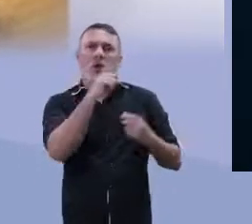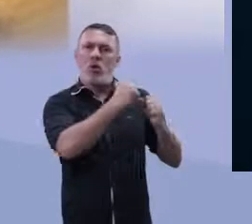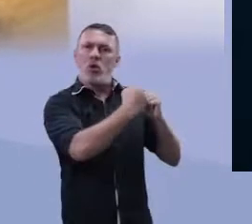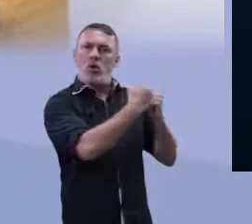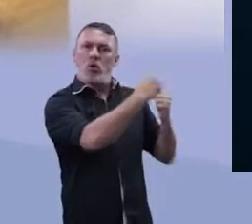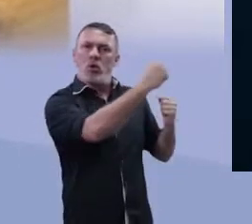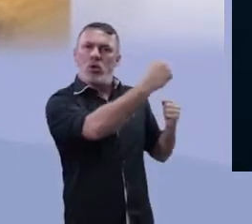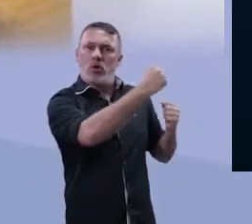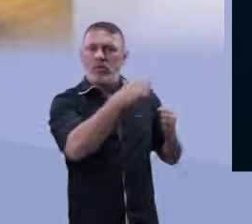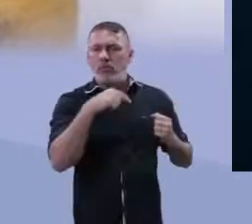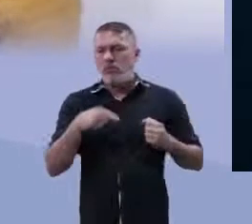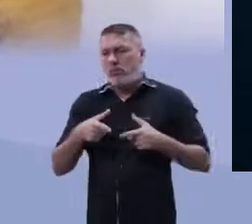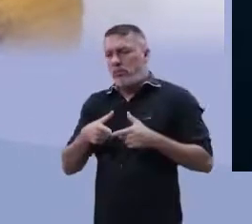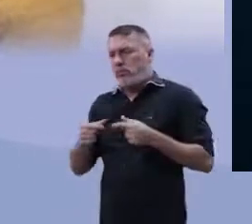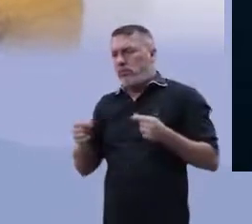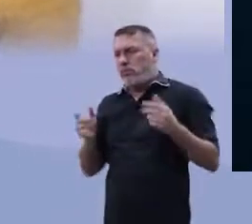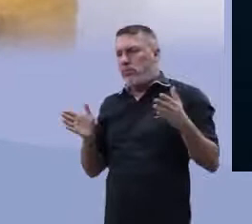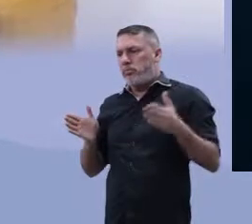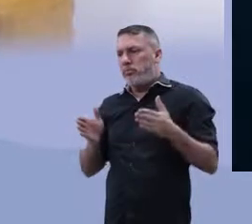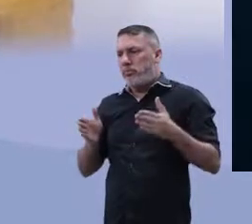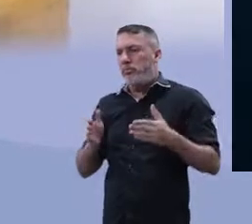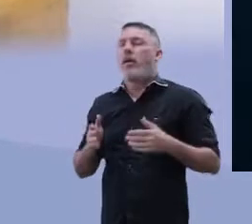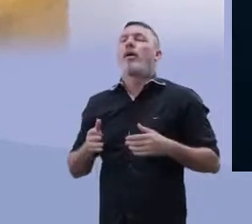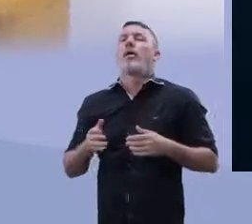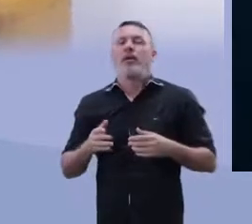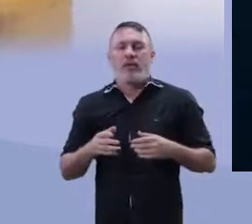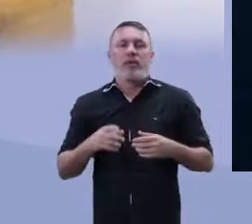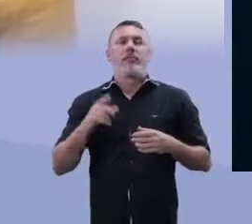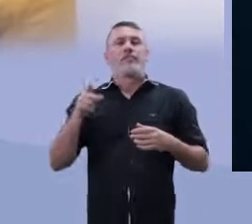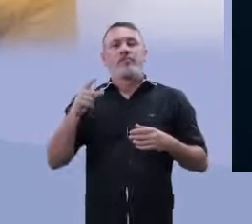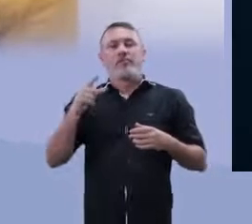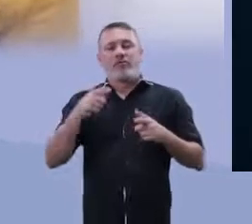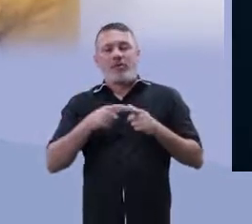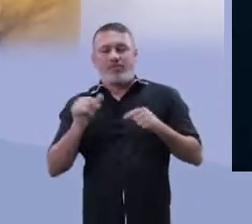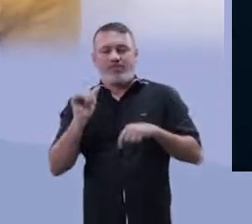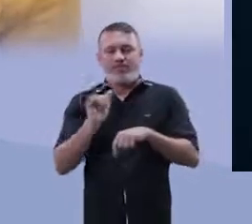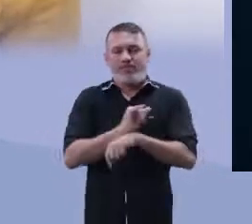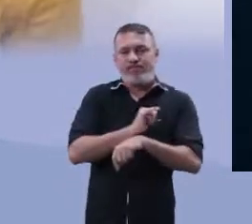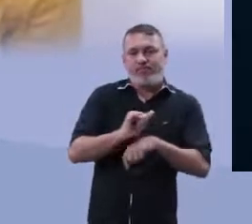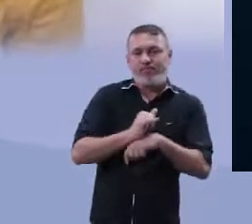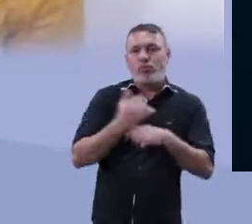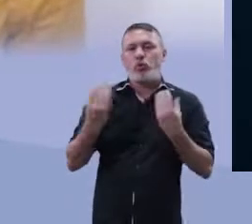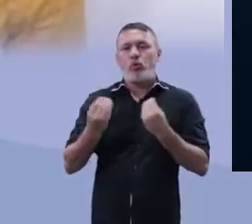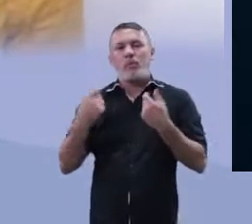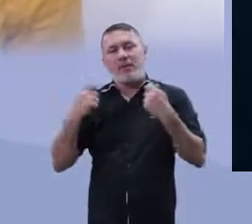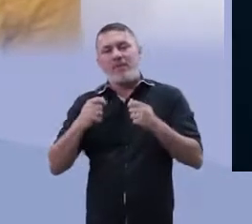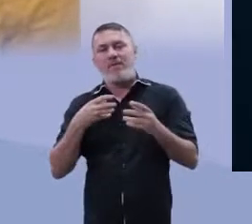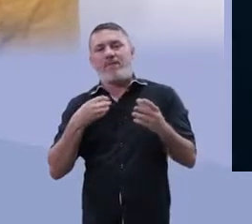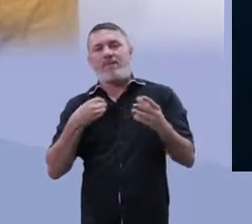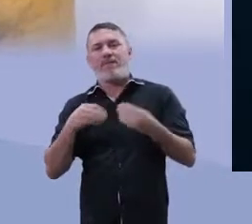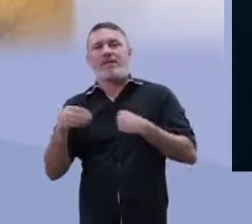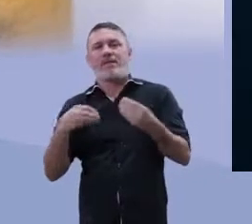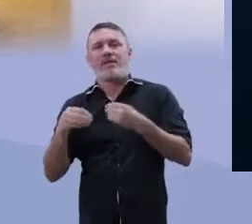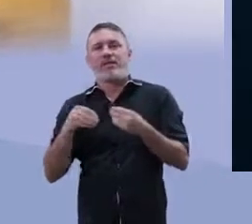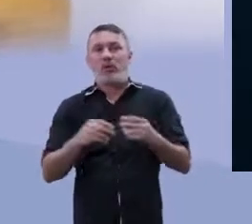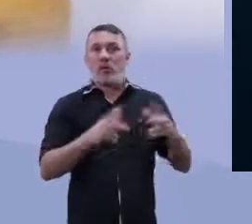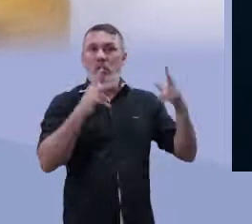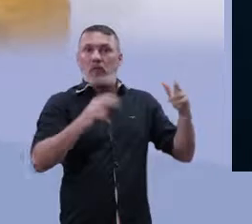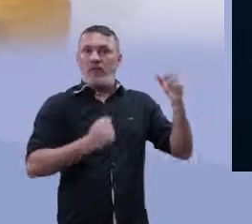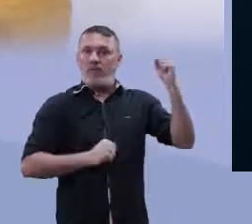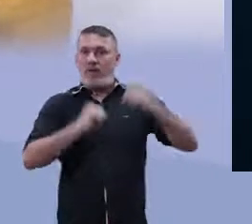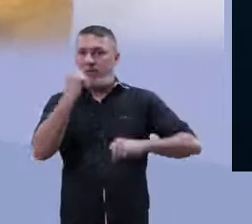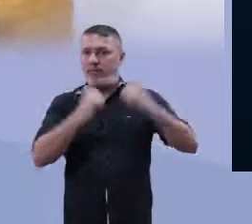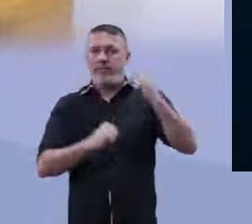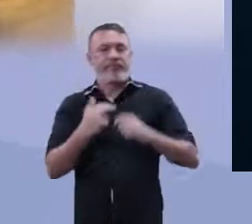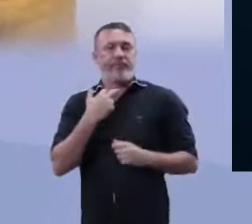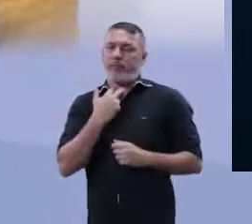eles tiveram que fazer uso da chamada produção flexível ou esteira de produção flexível. Né? O